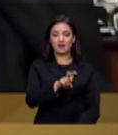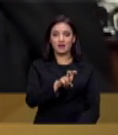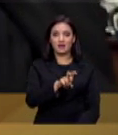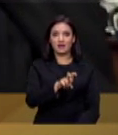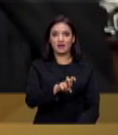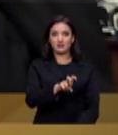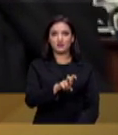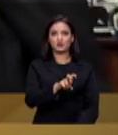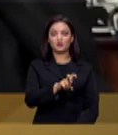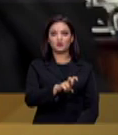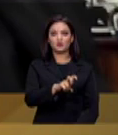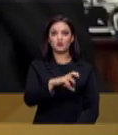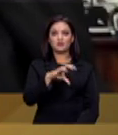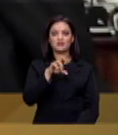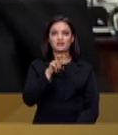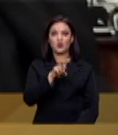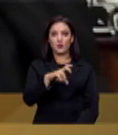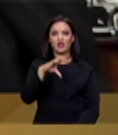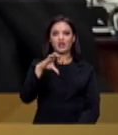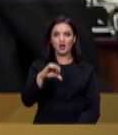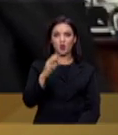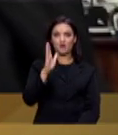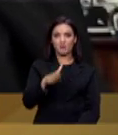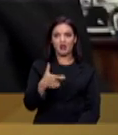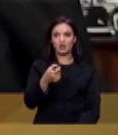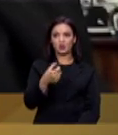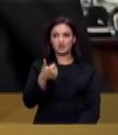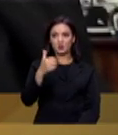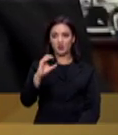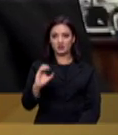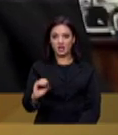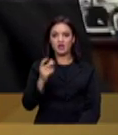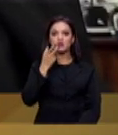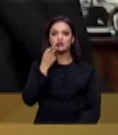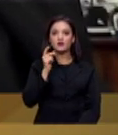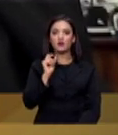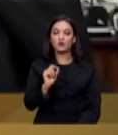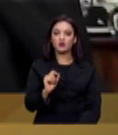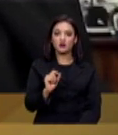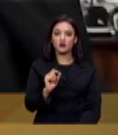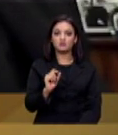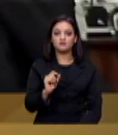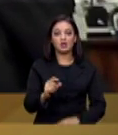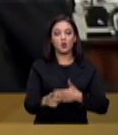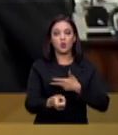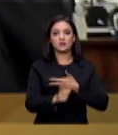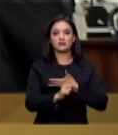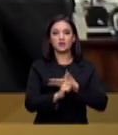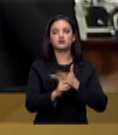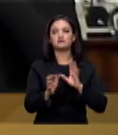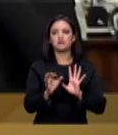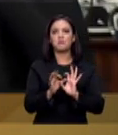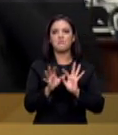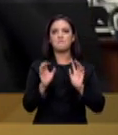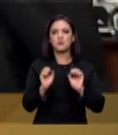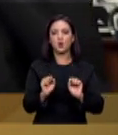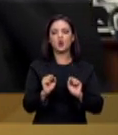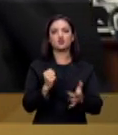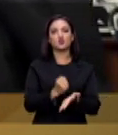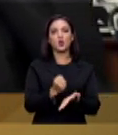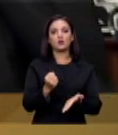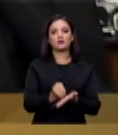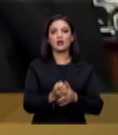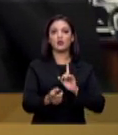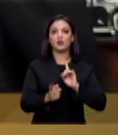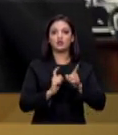559 de 2010 dizia que fica o Poder Executivo autorizado a celebrar contrato administrativo